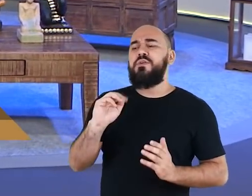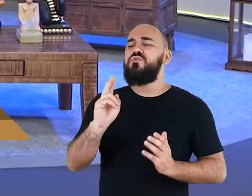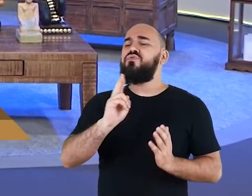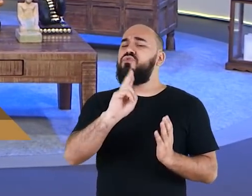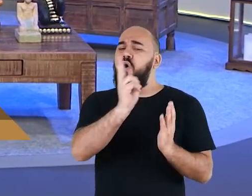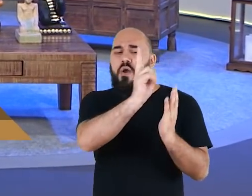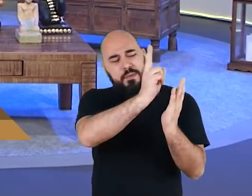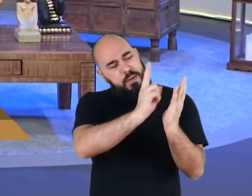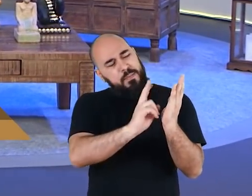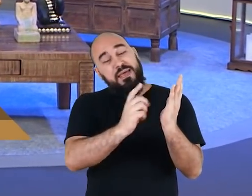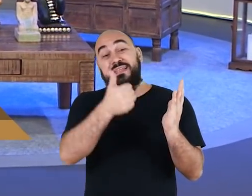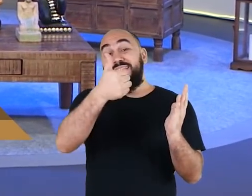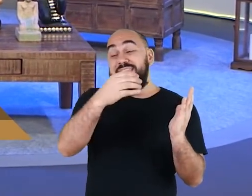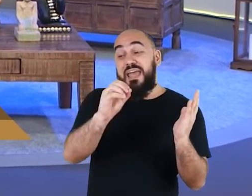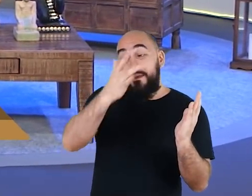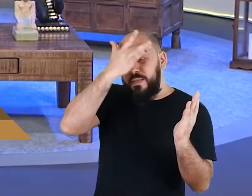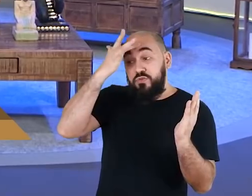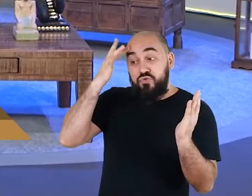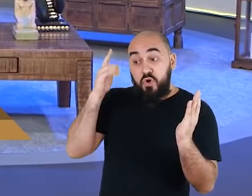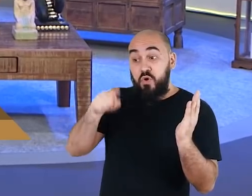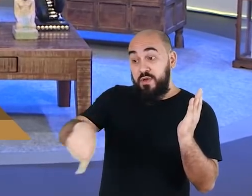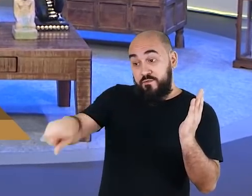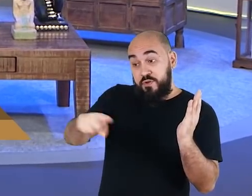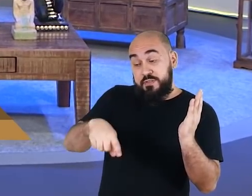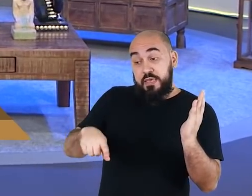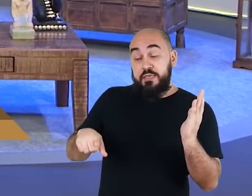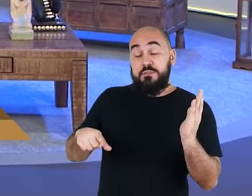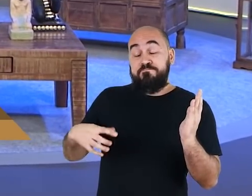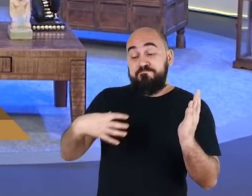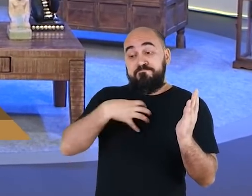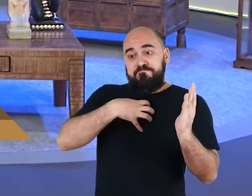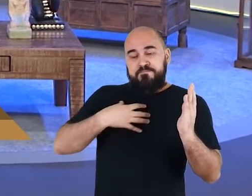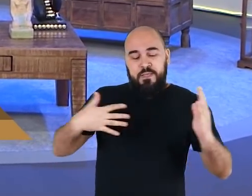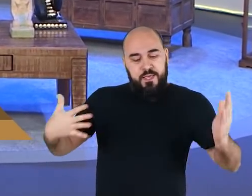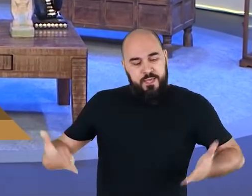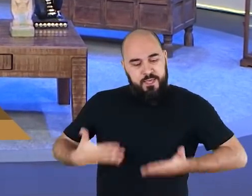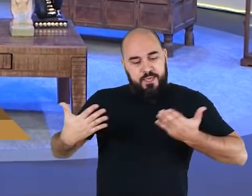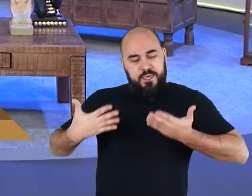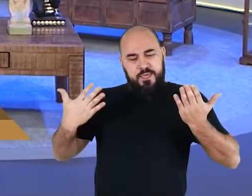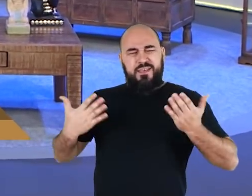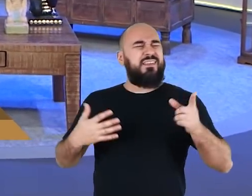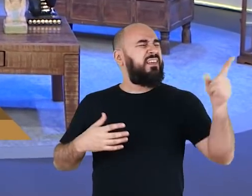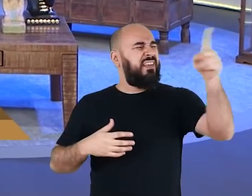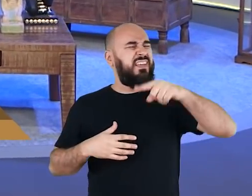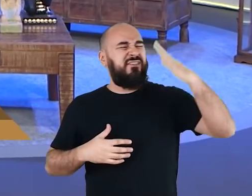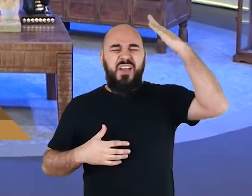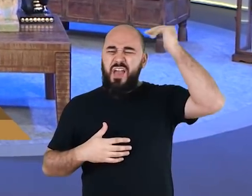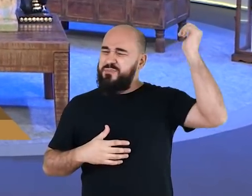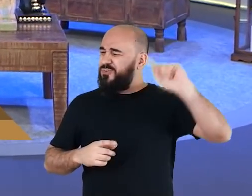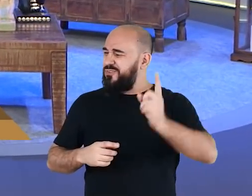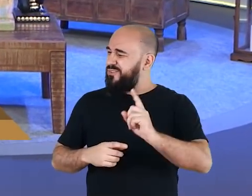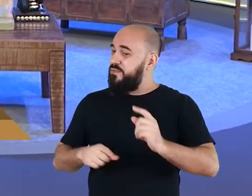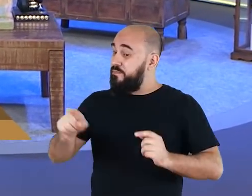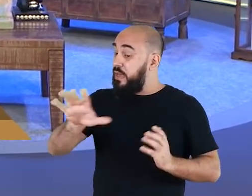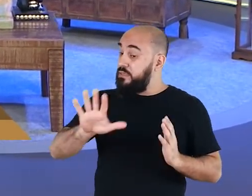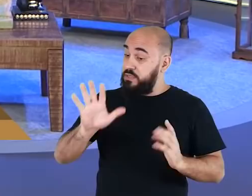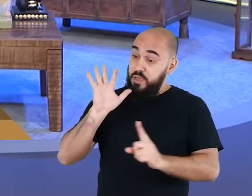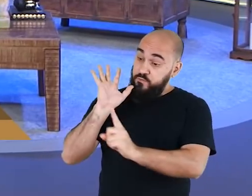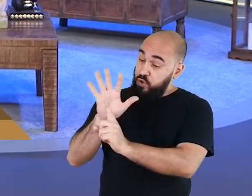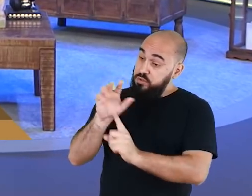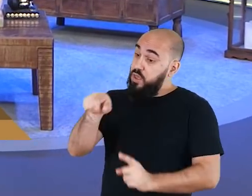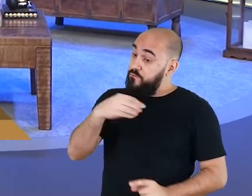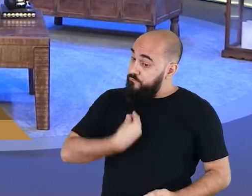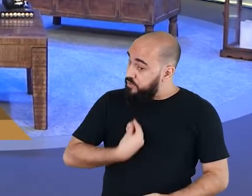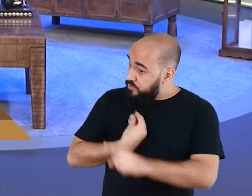o nome de 10 pessoas que provavelmente são anônimas, mas que influenciaram muito a vida de vocês,